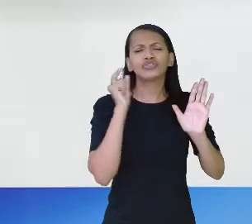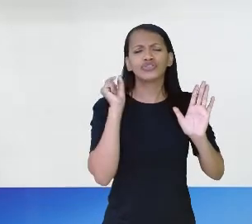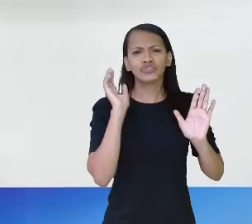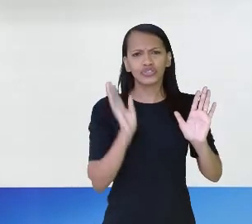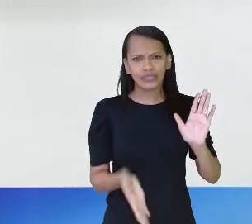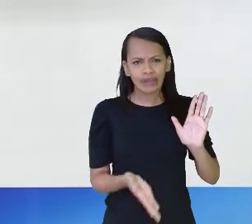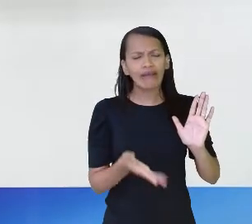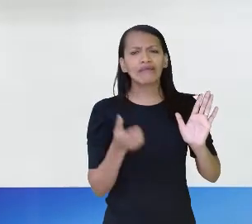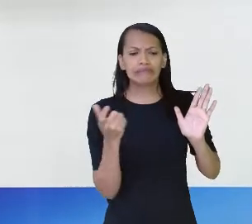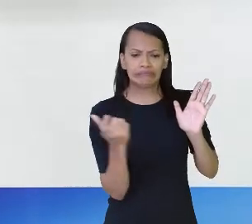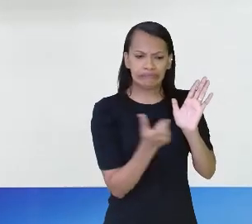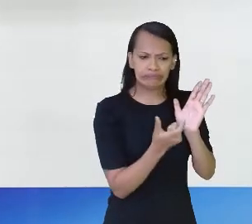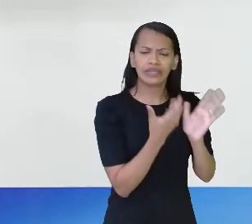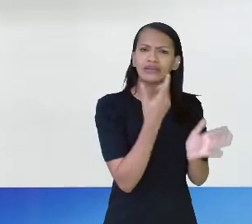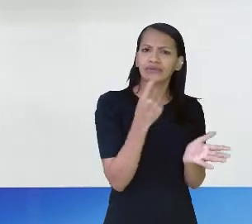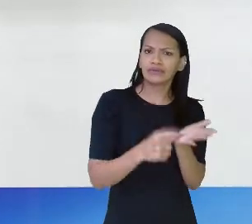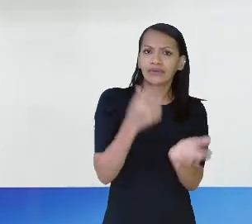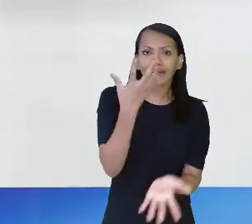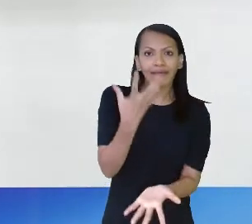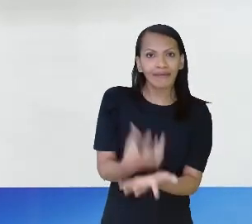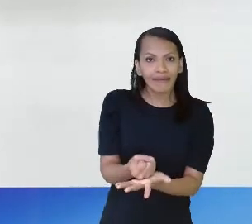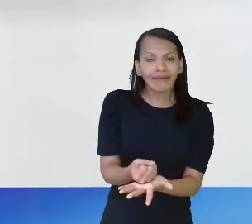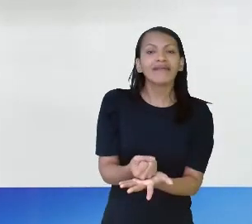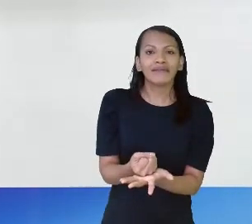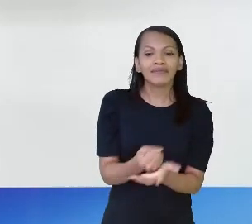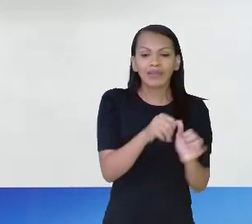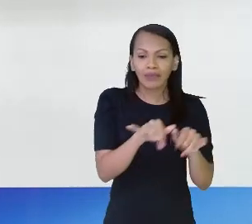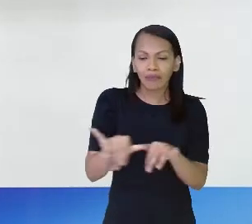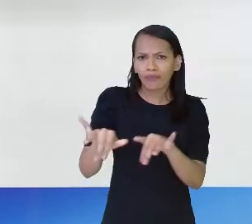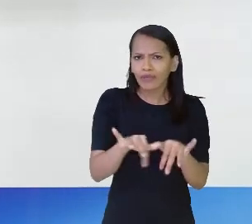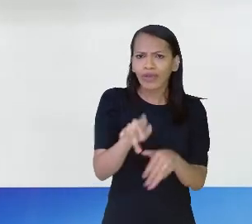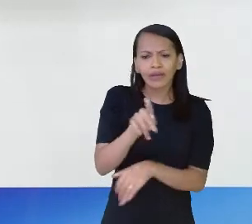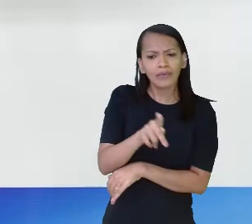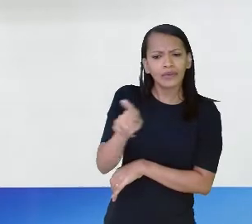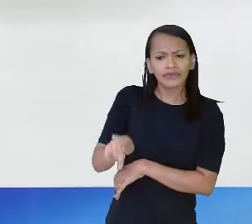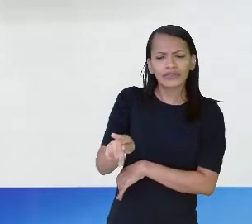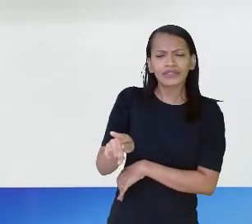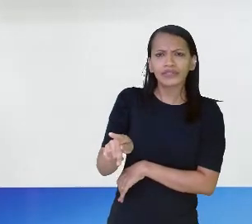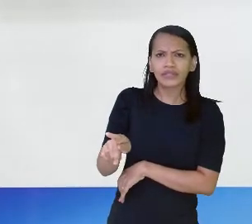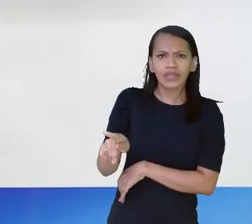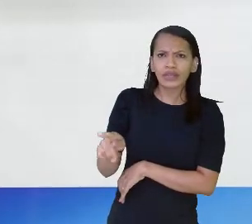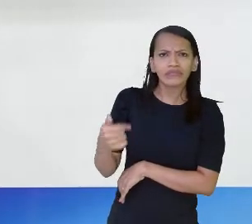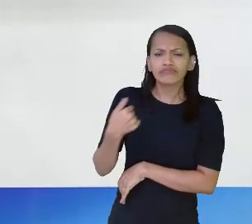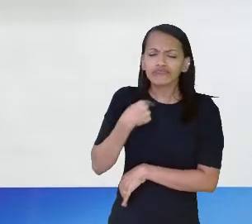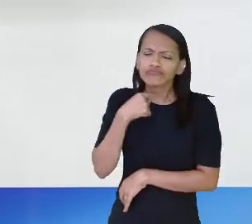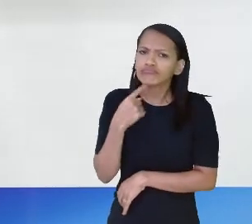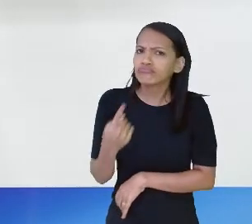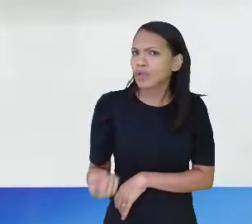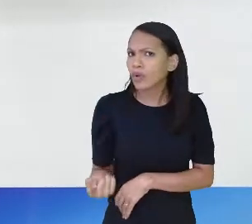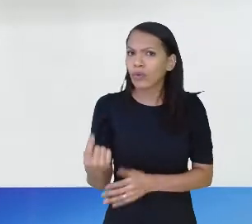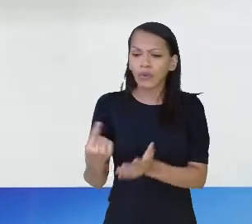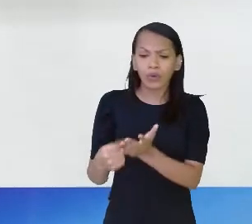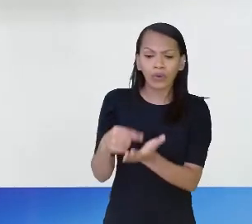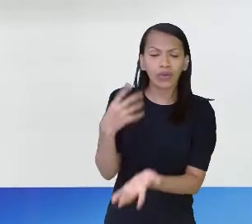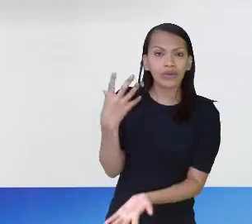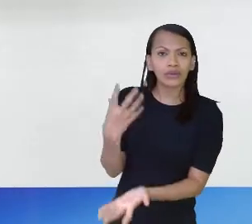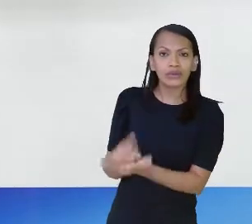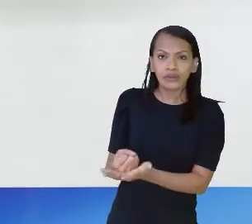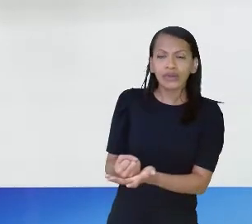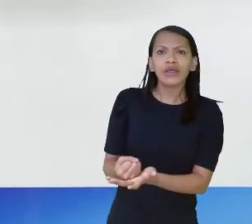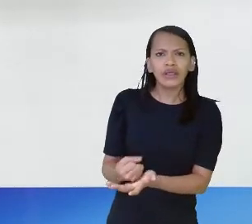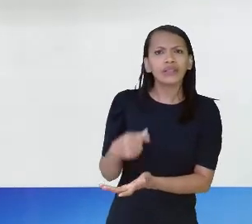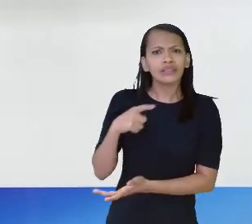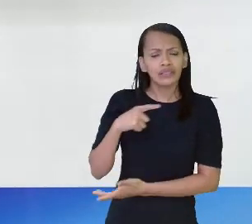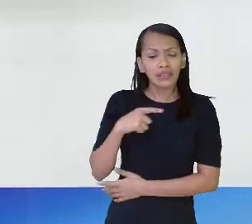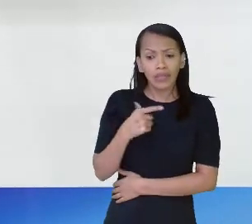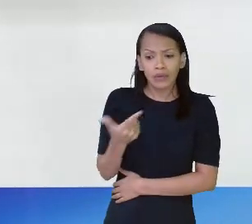comigo, manda o teu recado. Professora, eu não consegui baixar o aplicativo. Existe